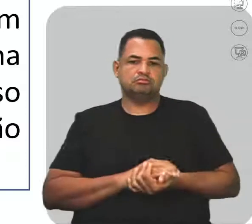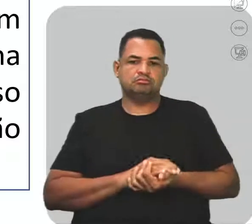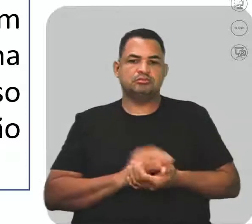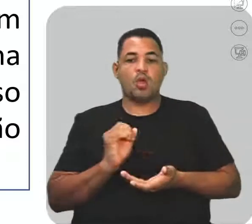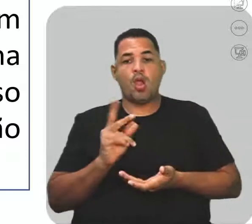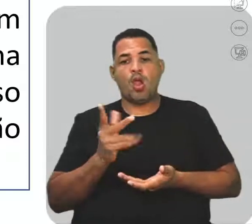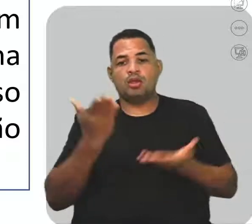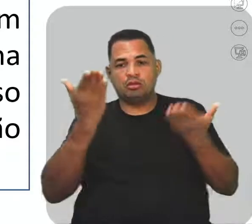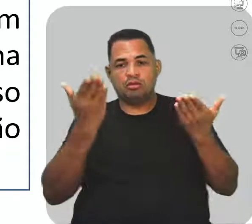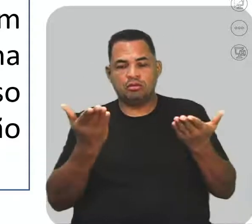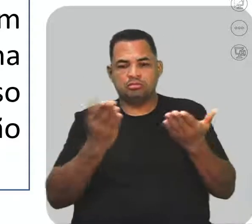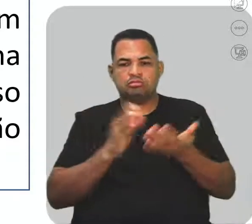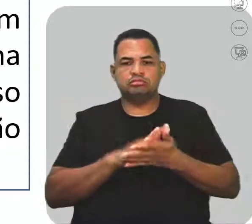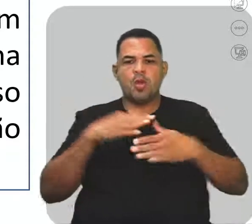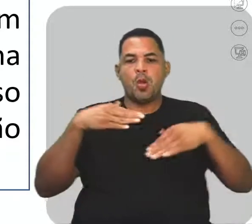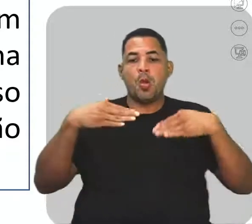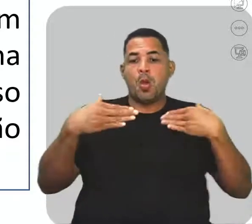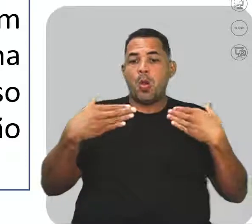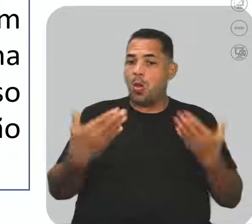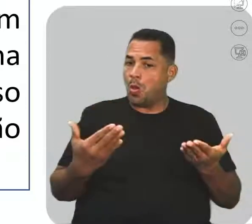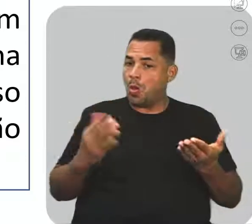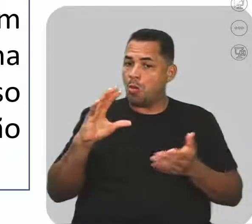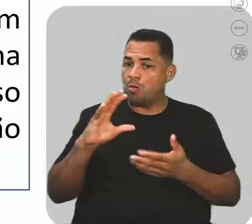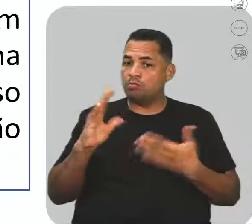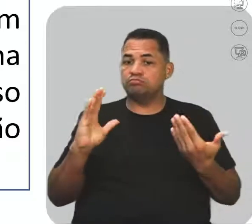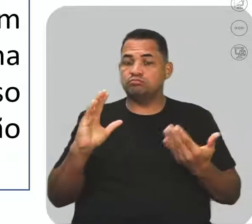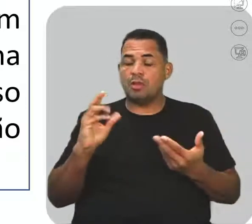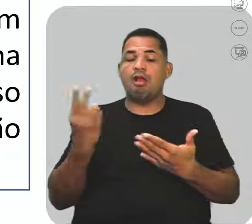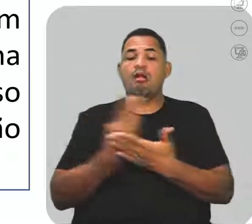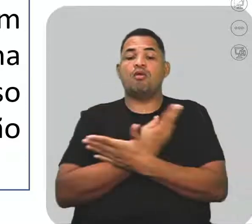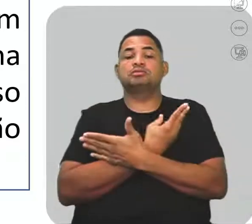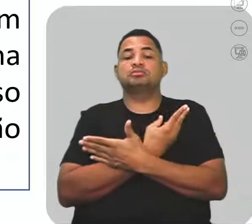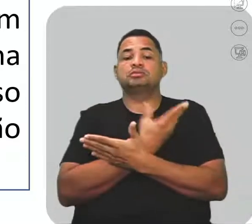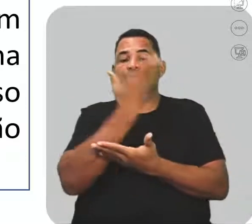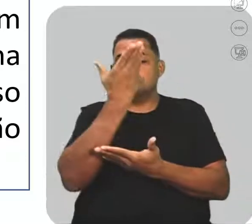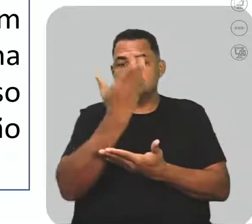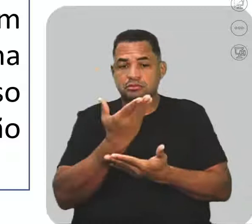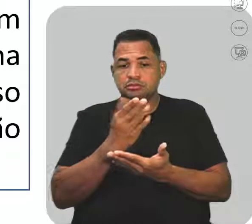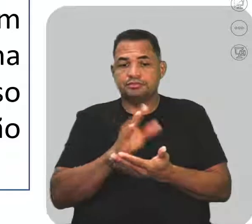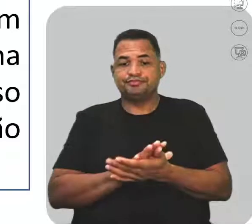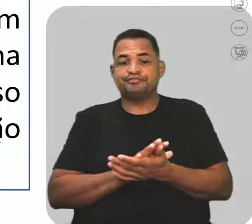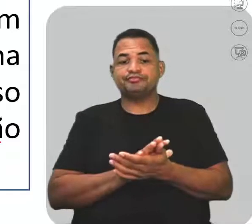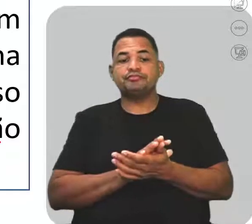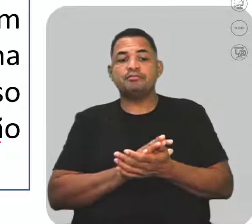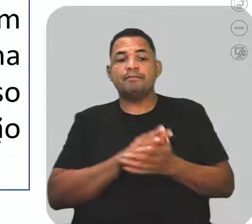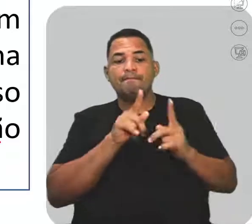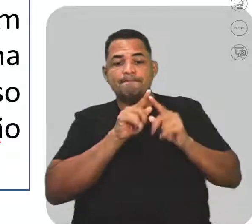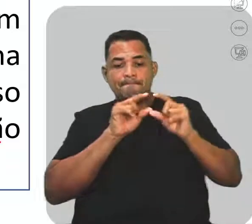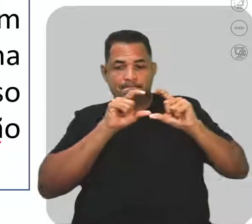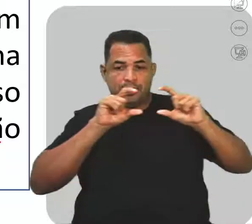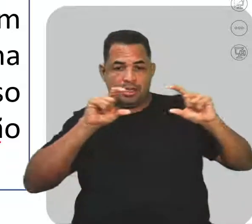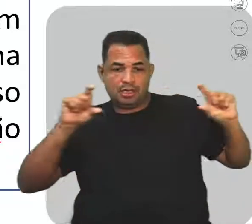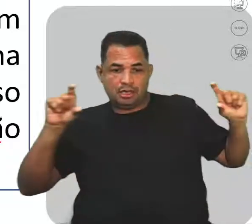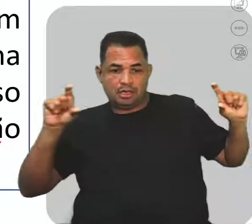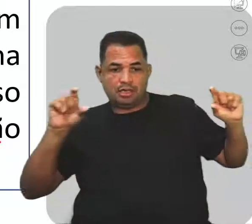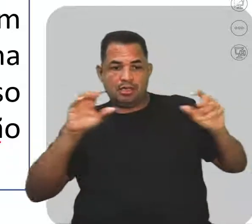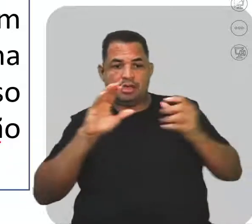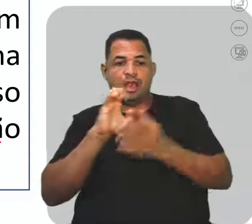tá? E quando isso acontecer, o período é denominado